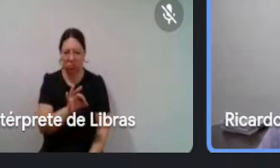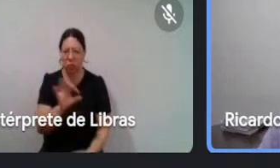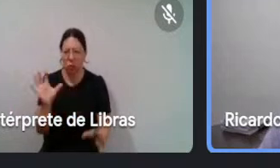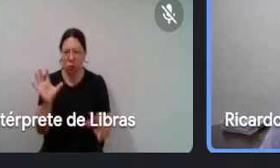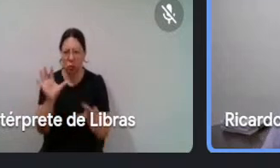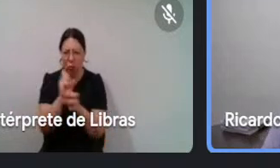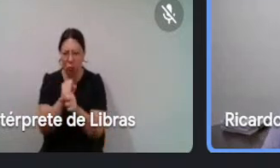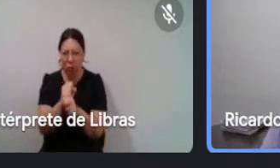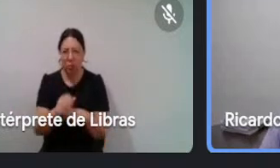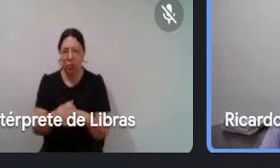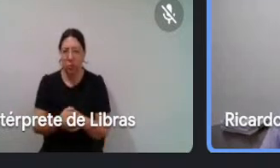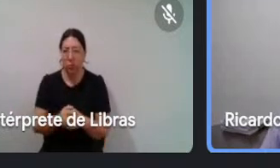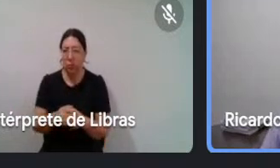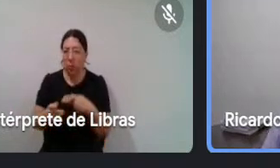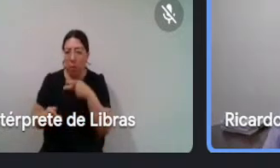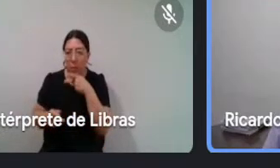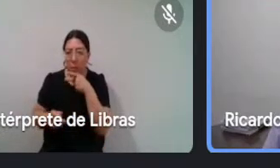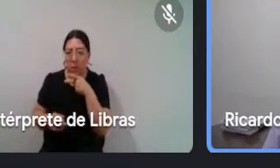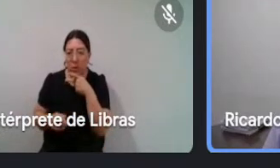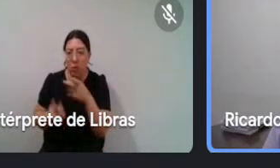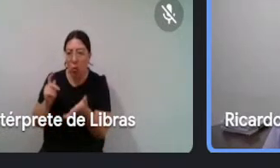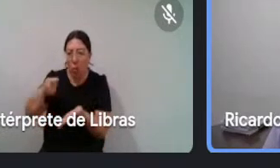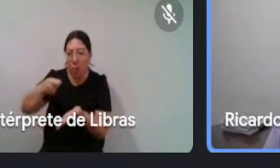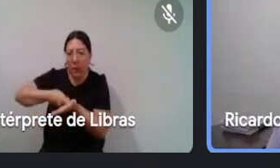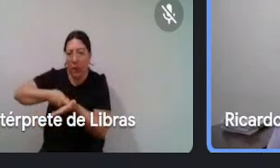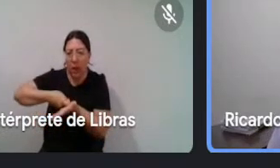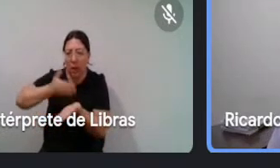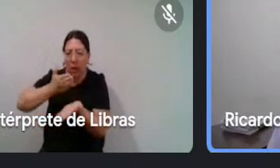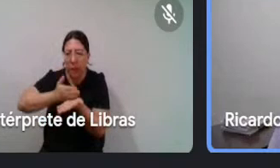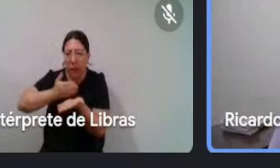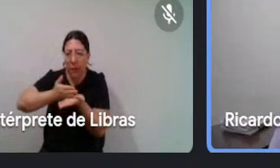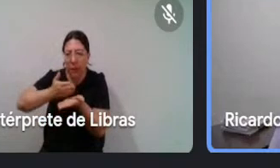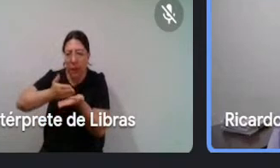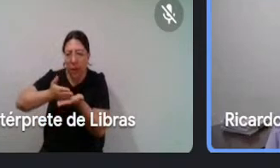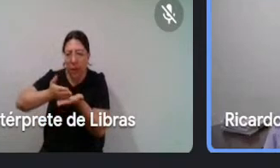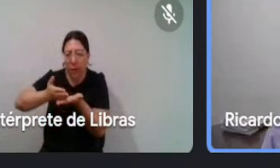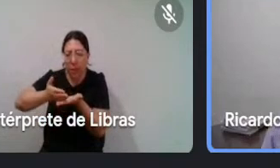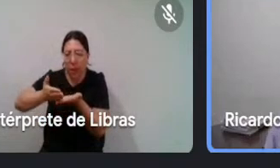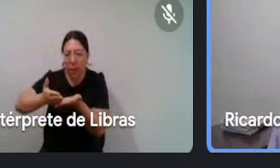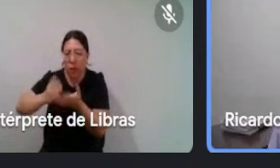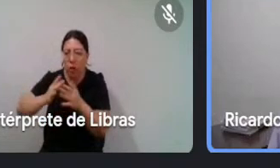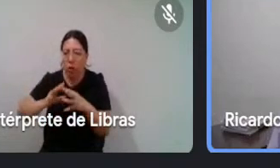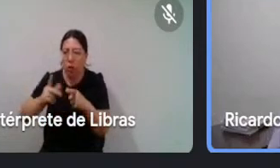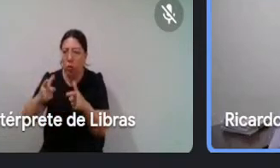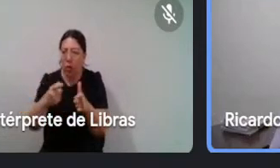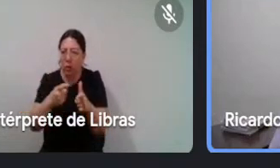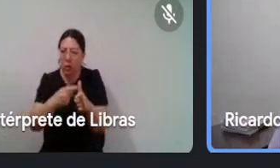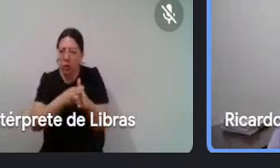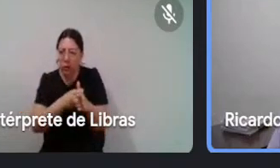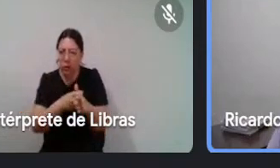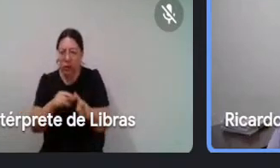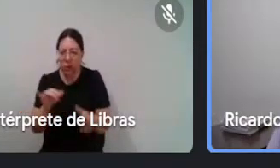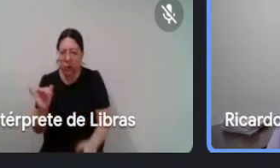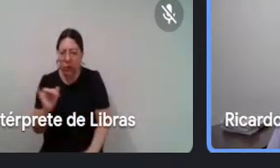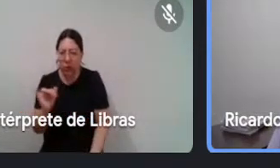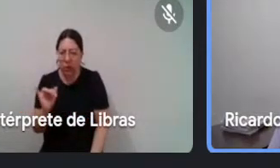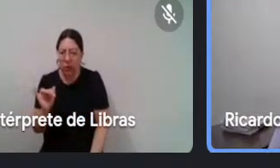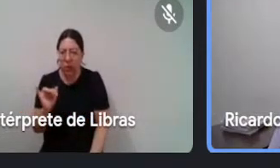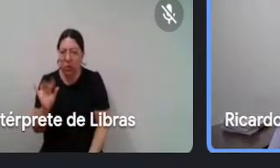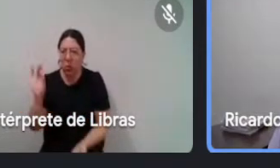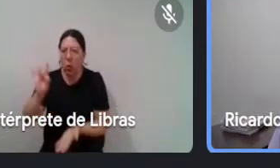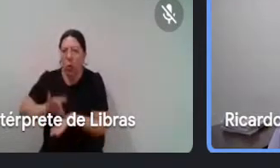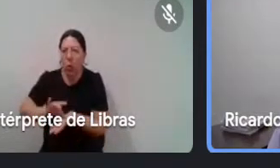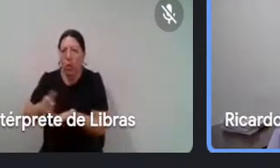que obrigado a efetuar o parcelamento junto à Receita de uns débitos tributários oriundos até